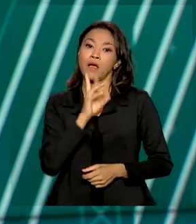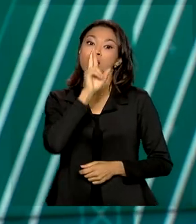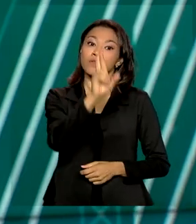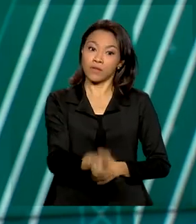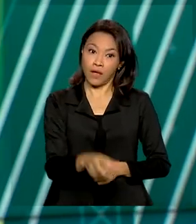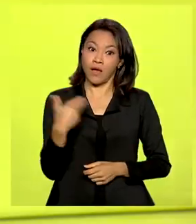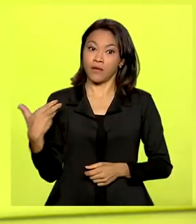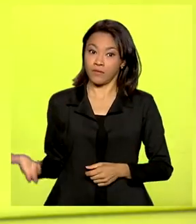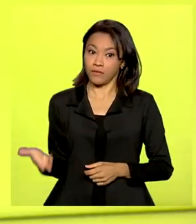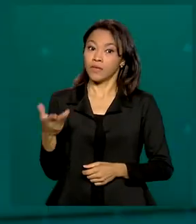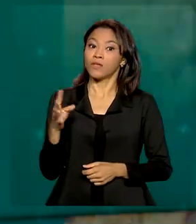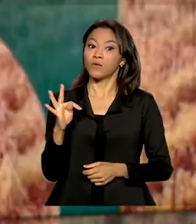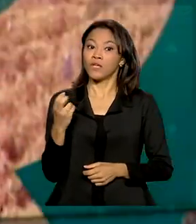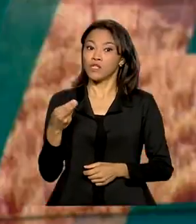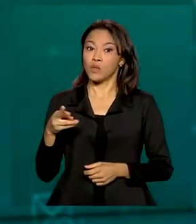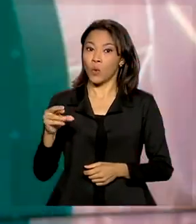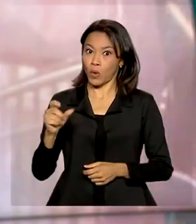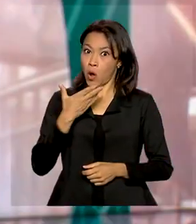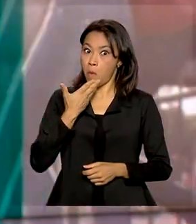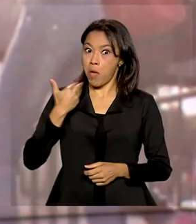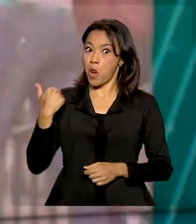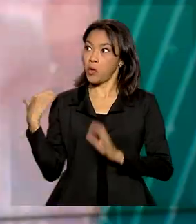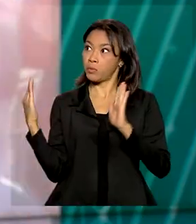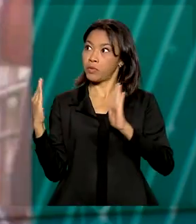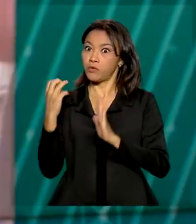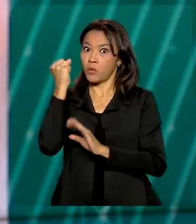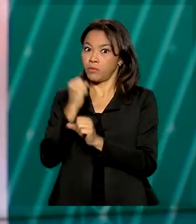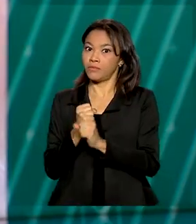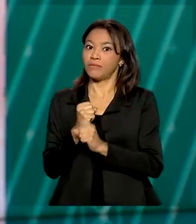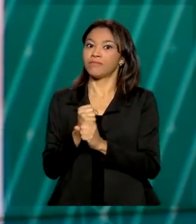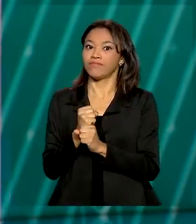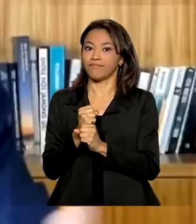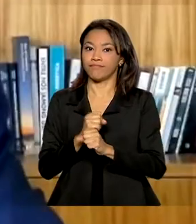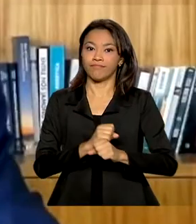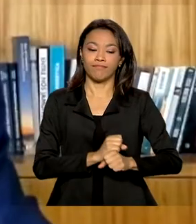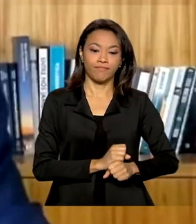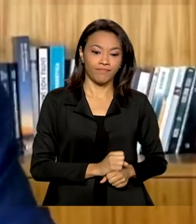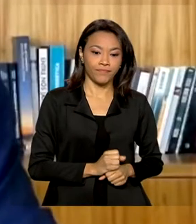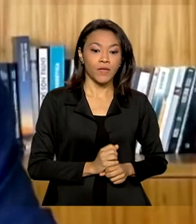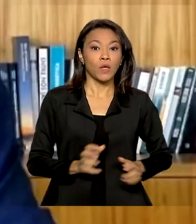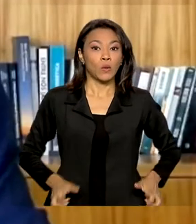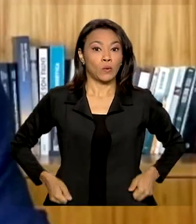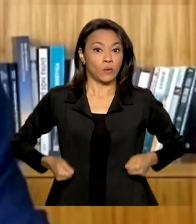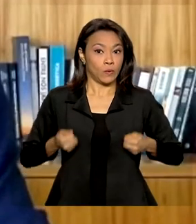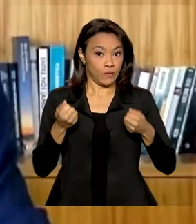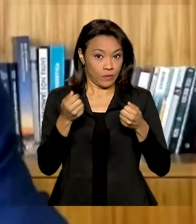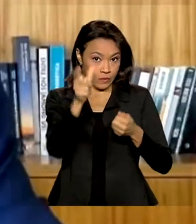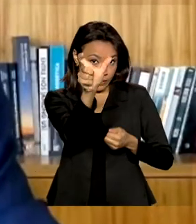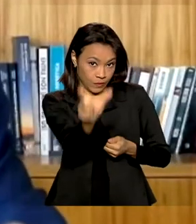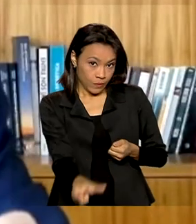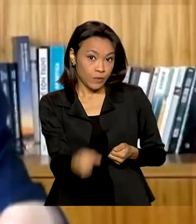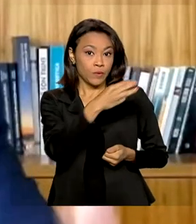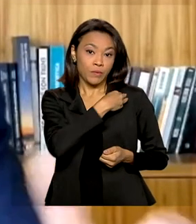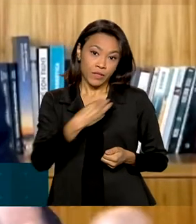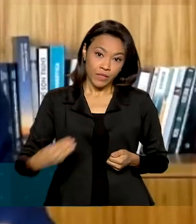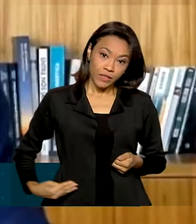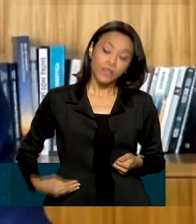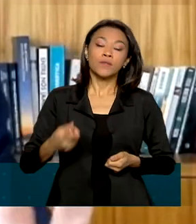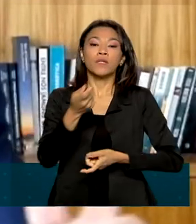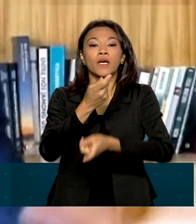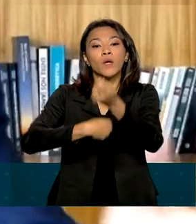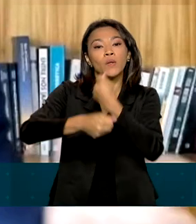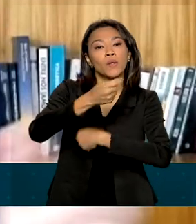resultado do Tesouro Nacional é o melhor dos últimos oito anos e os gastos o Ministro da Economia Paulo Guedes